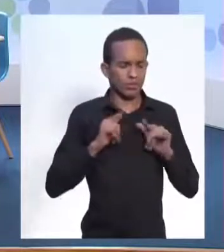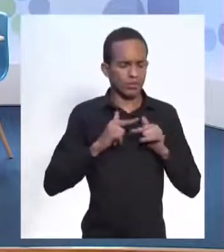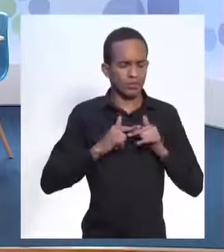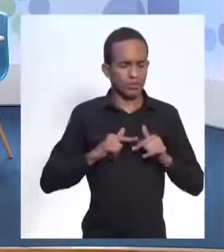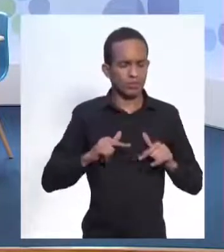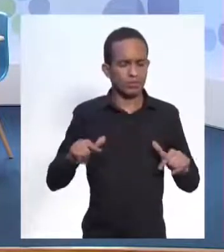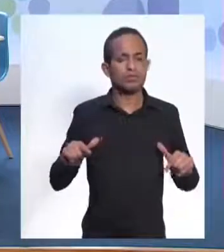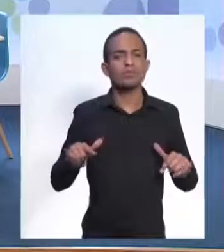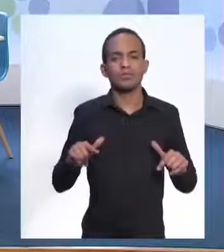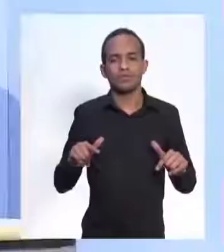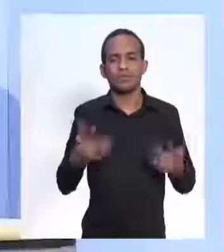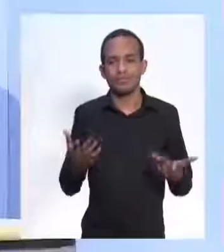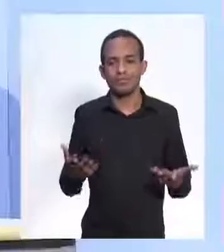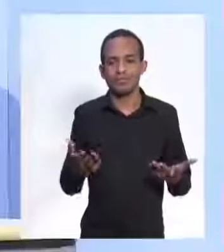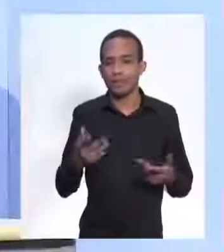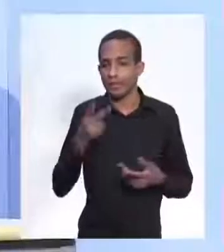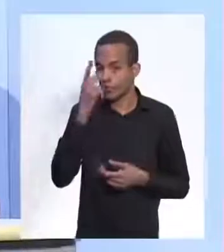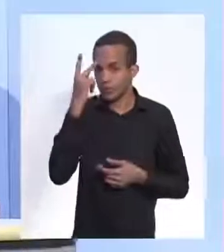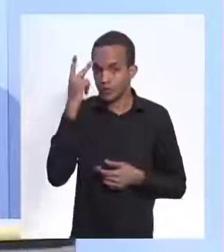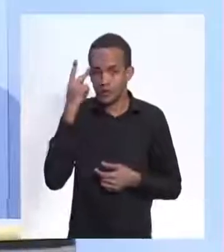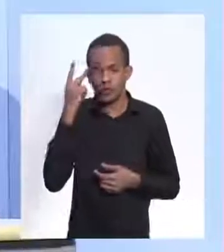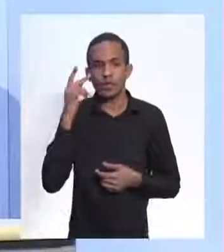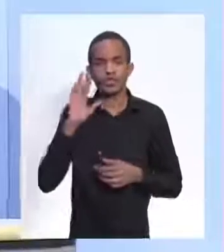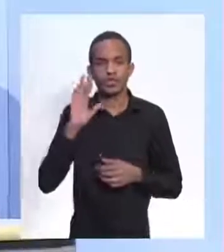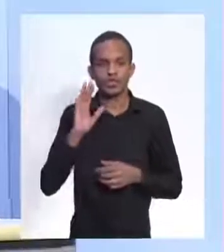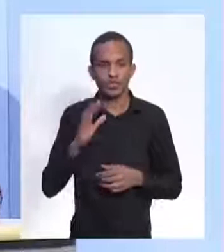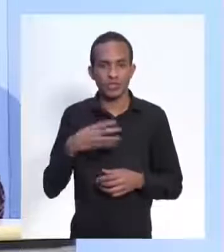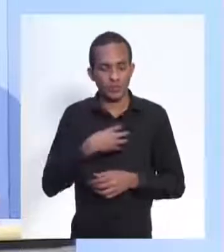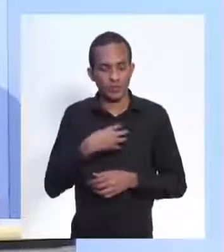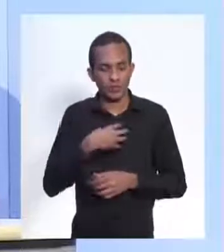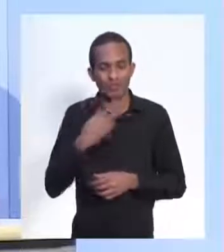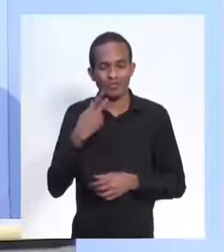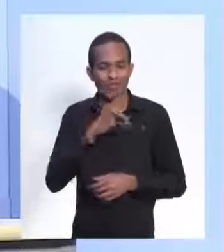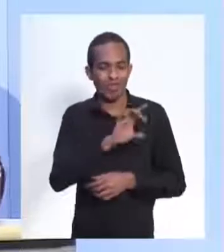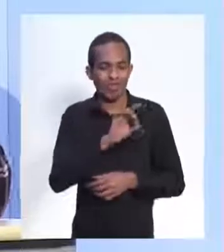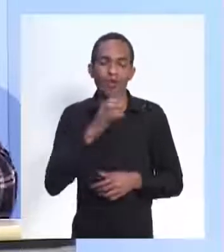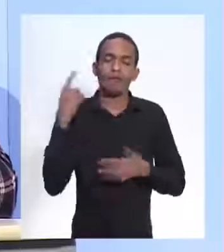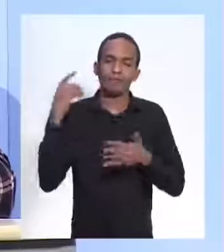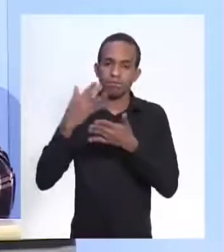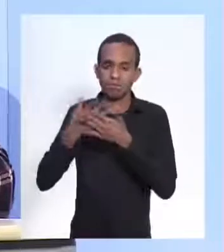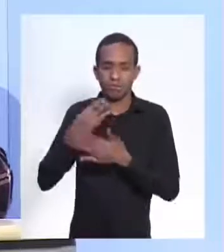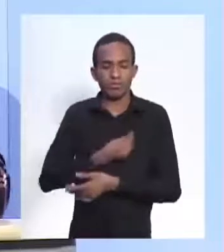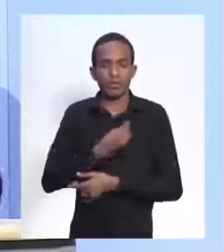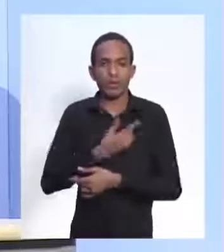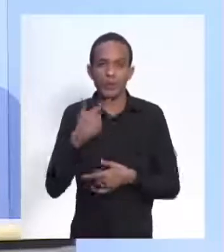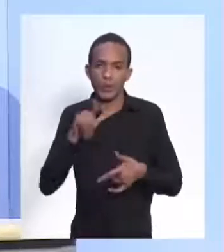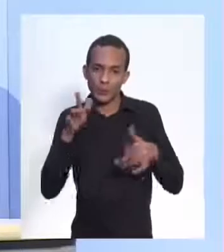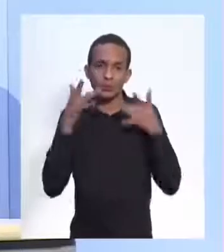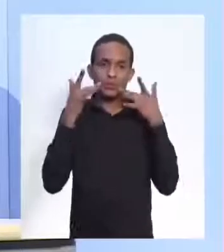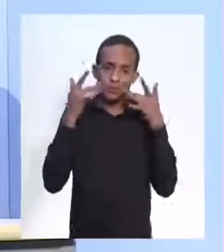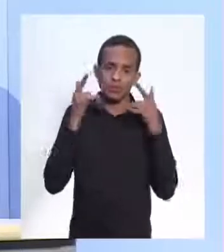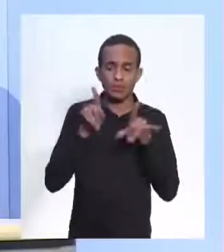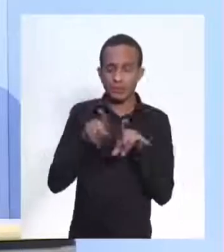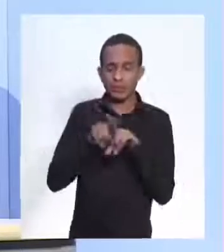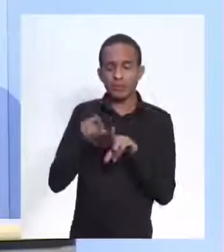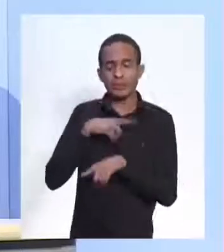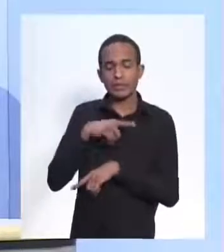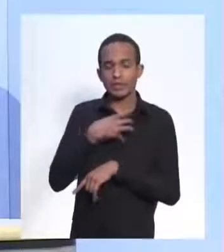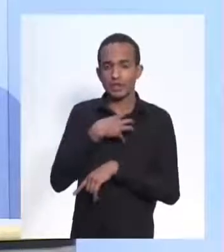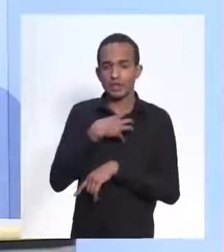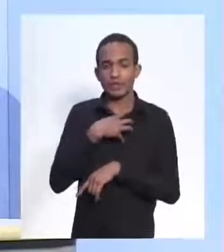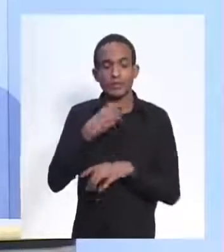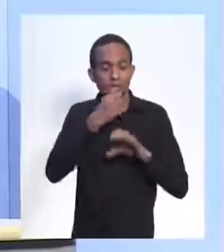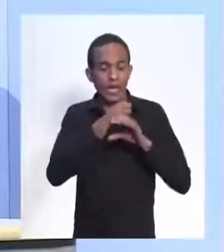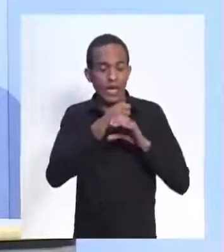né? Enfim, então são pessoas mais clássicas na sua forma de agir durante a vida. O personagem teatral, ele também tem isso, tá? Essa questão